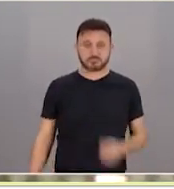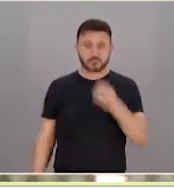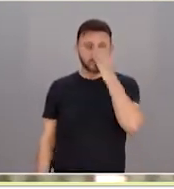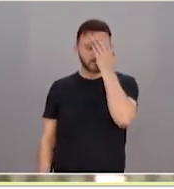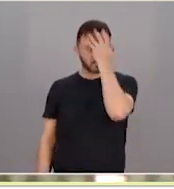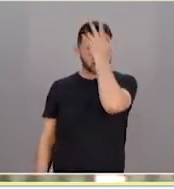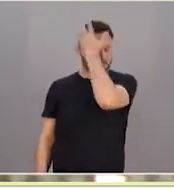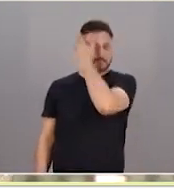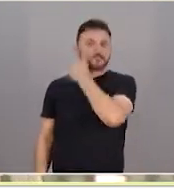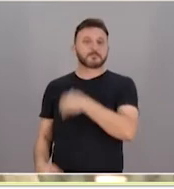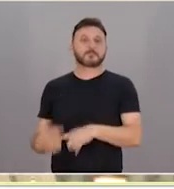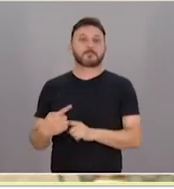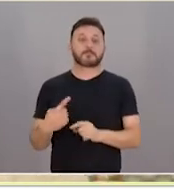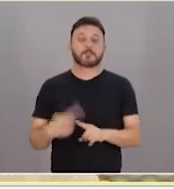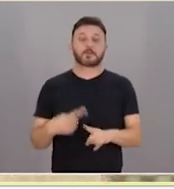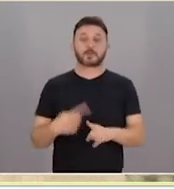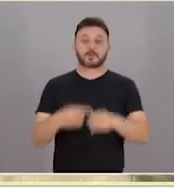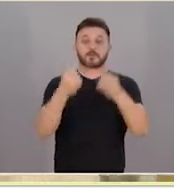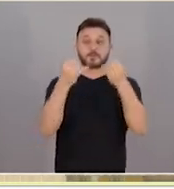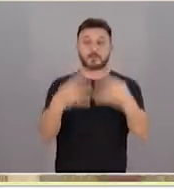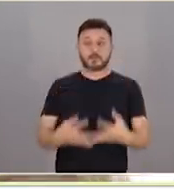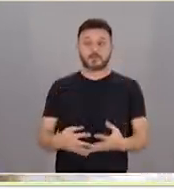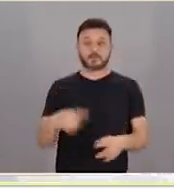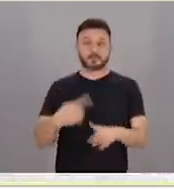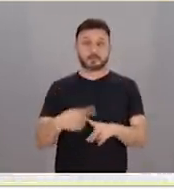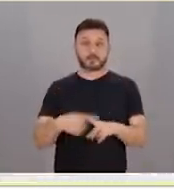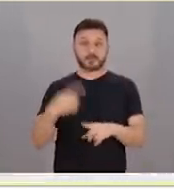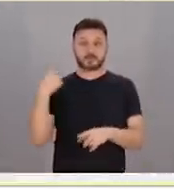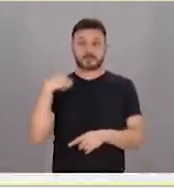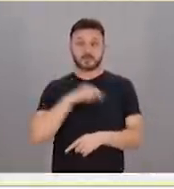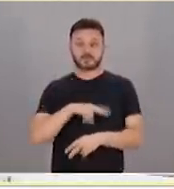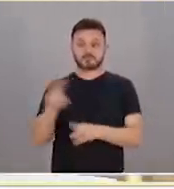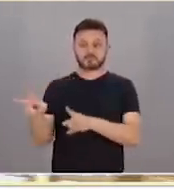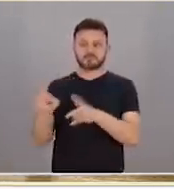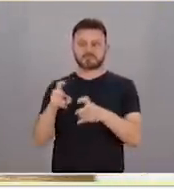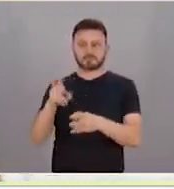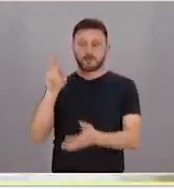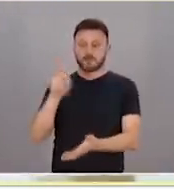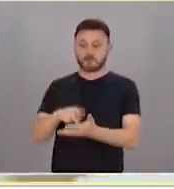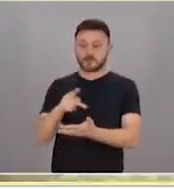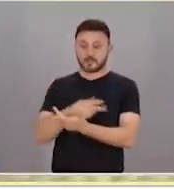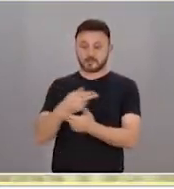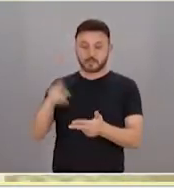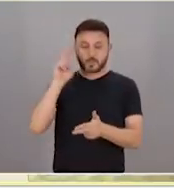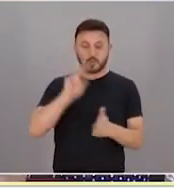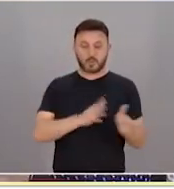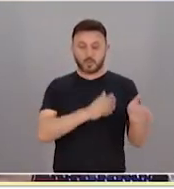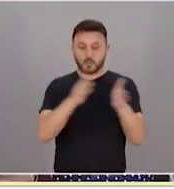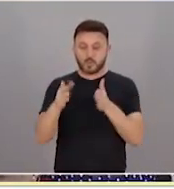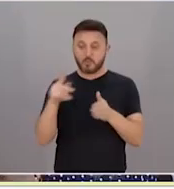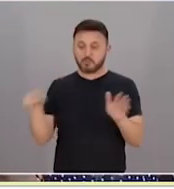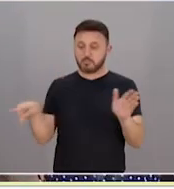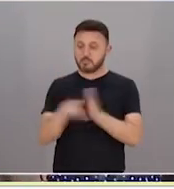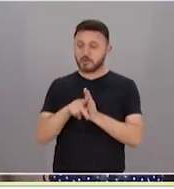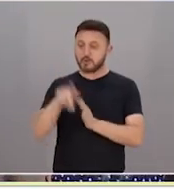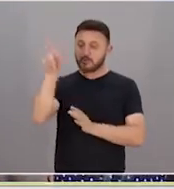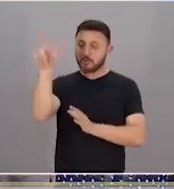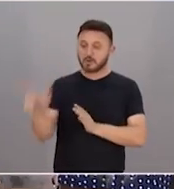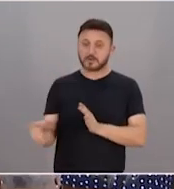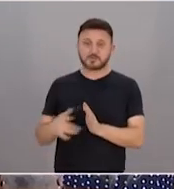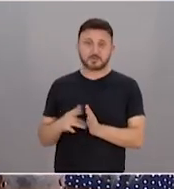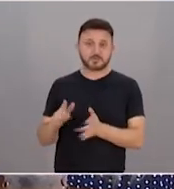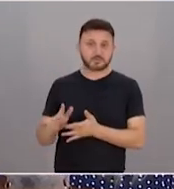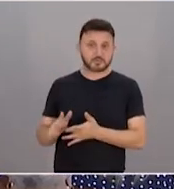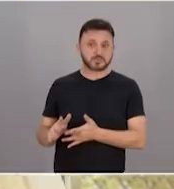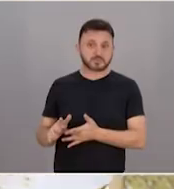Explico por quê. Porque nós estamos diante de uma verdade, e tudo isso se refere à pessoa de Jesus Cristo,